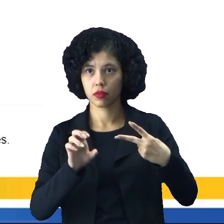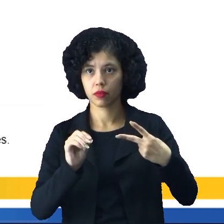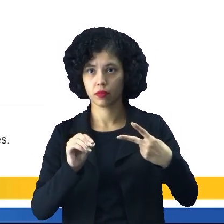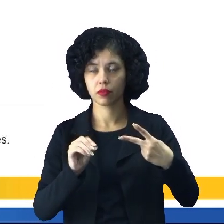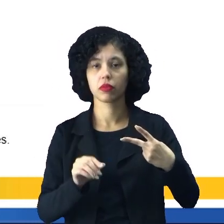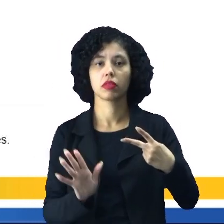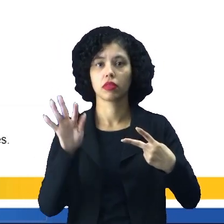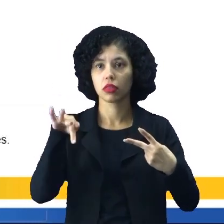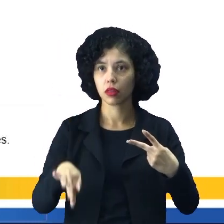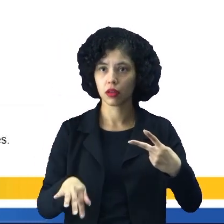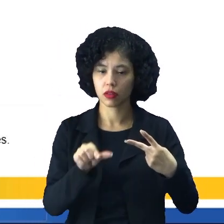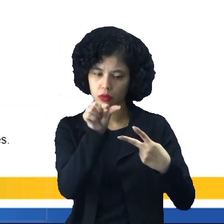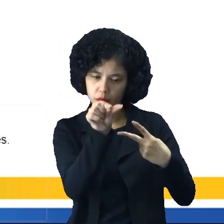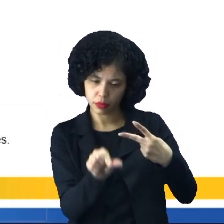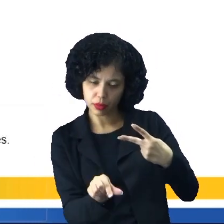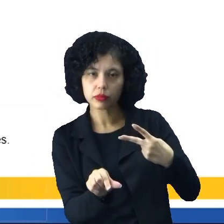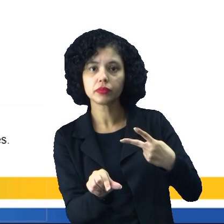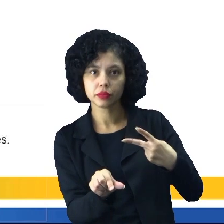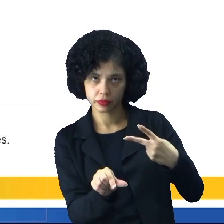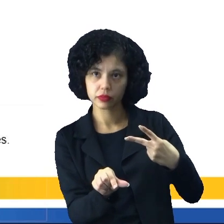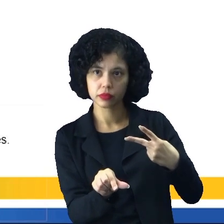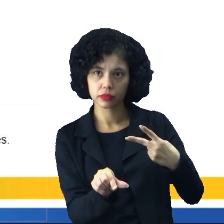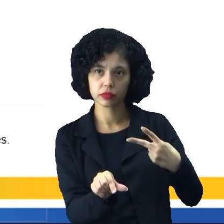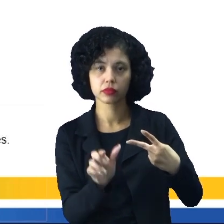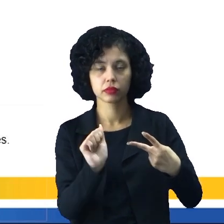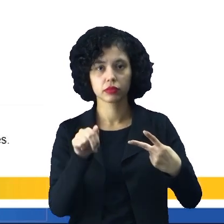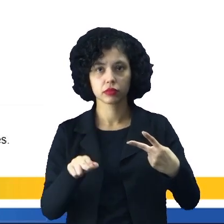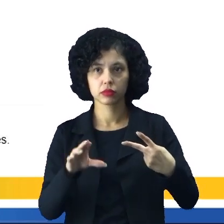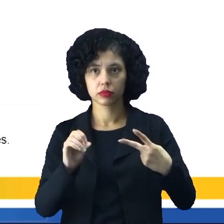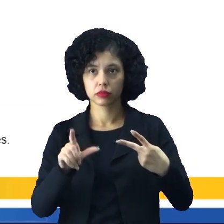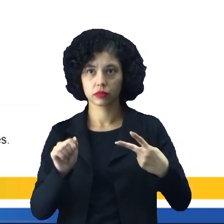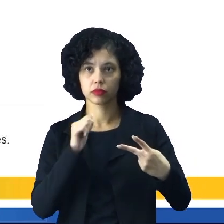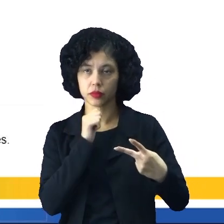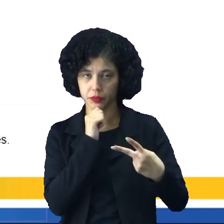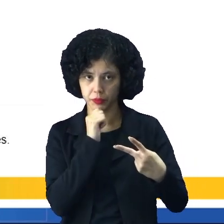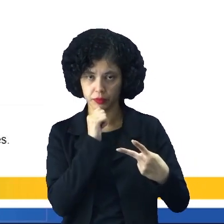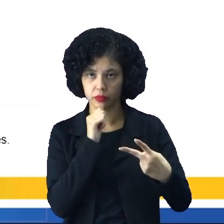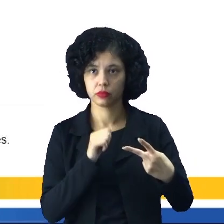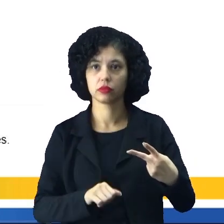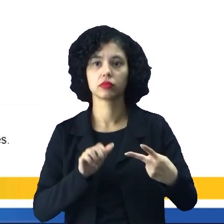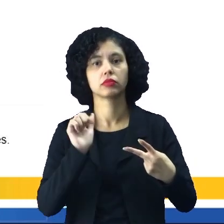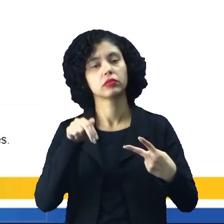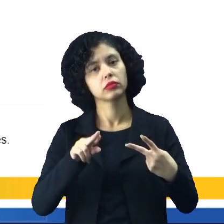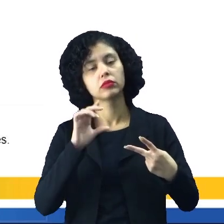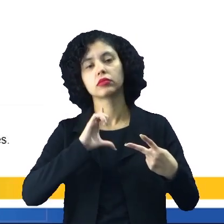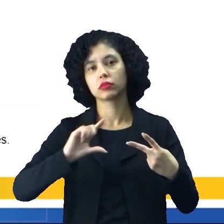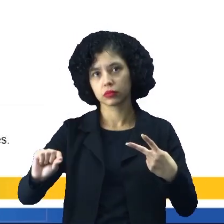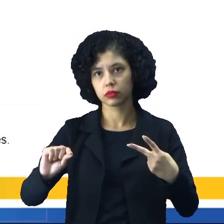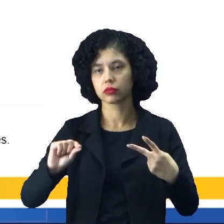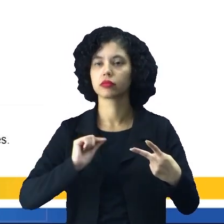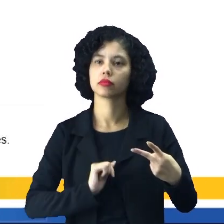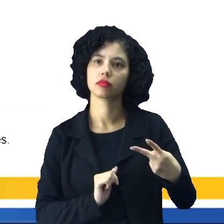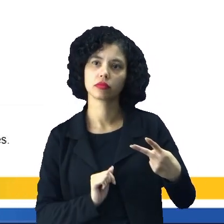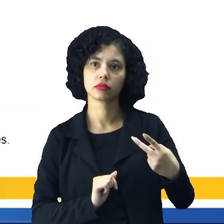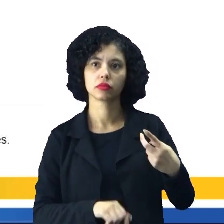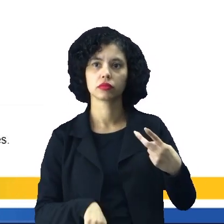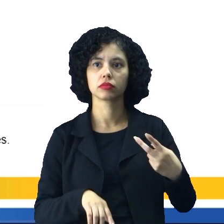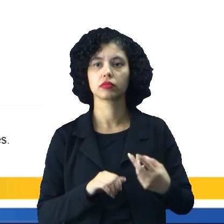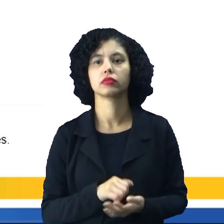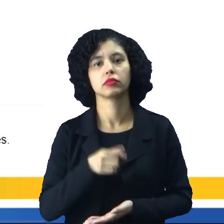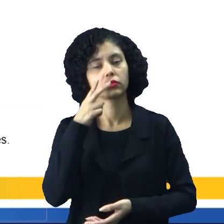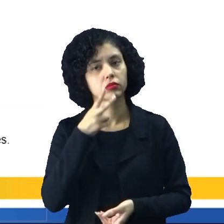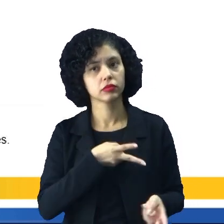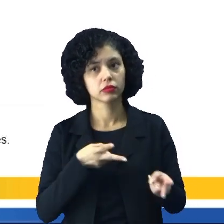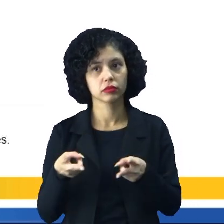em um estreito canal, chamado de canal anal, a qual se abre para o exterior no ânus, por onde as fezes são eliminadas. Então,